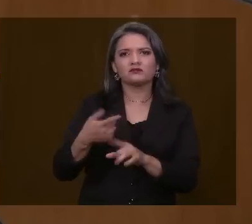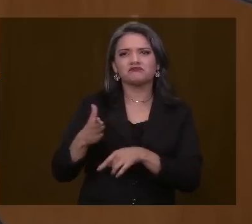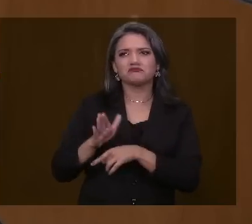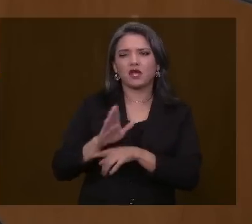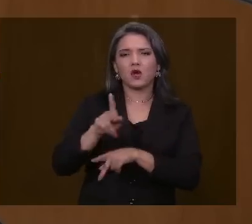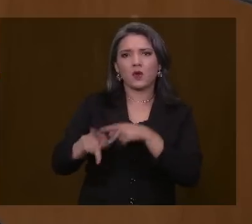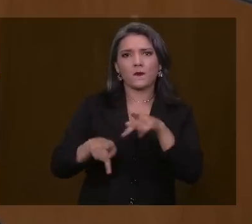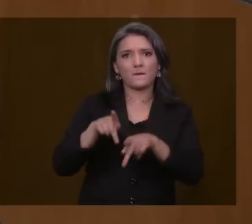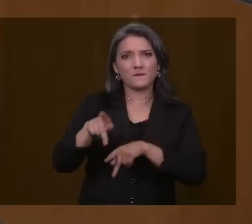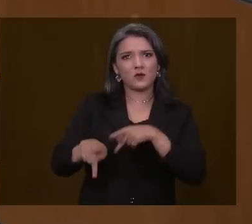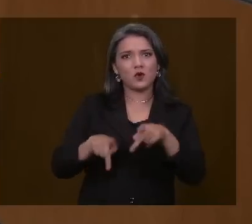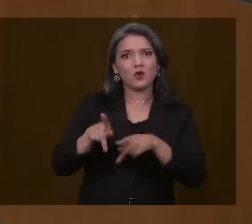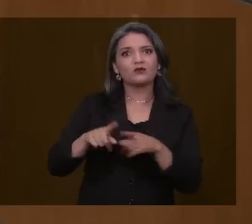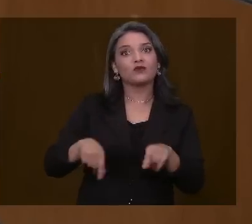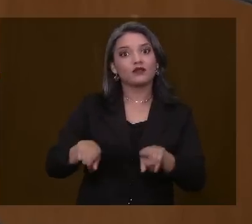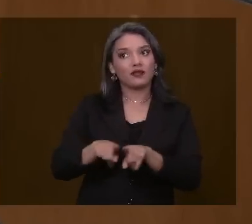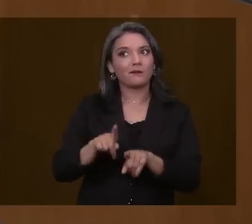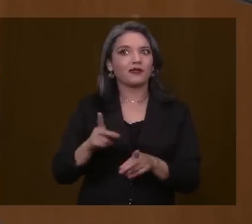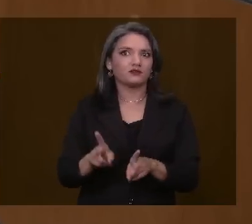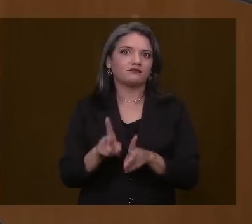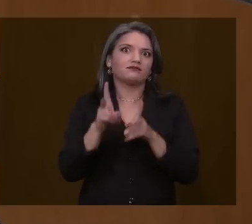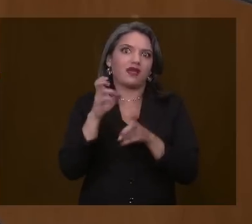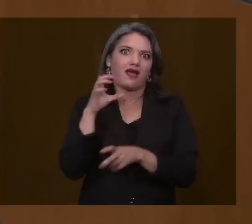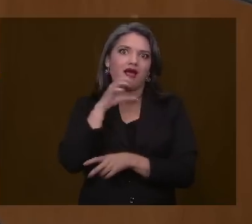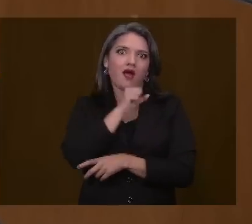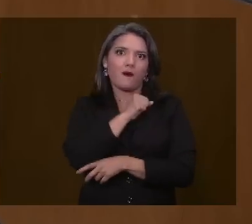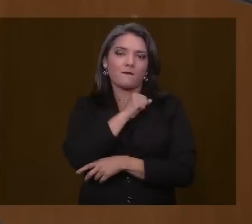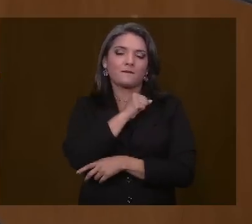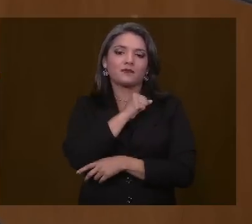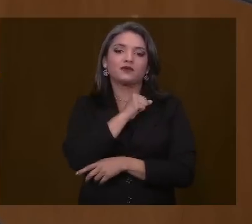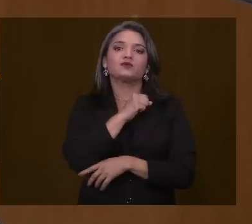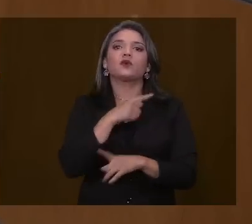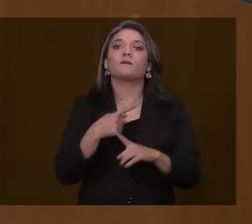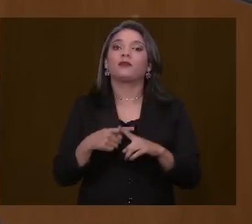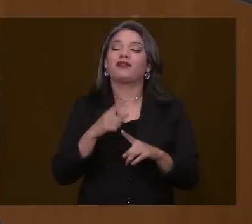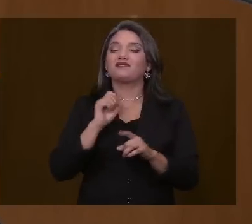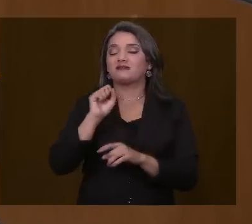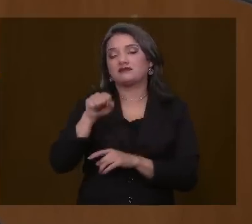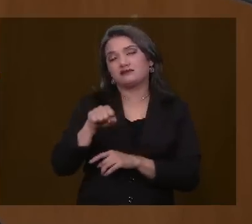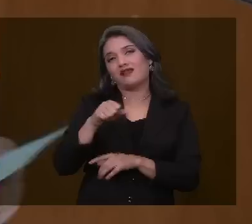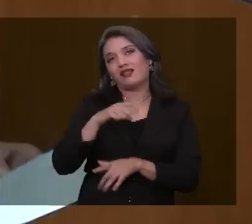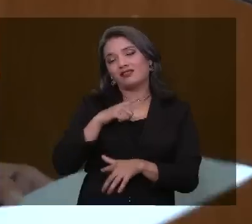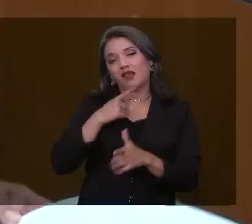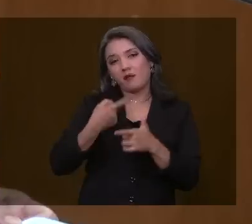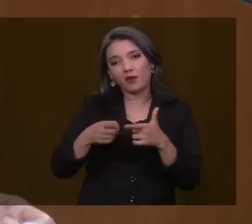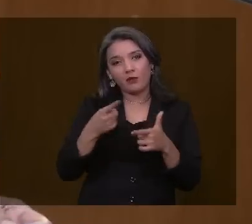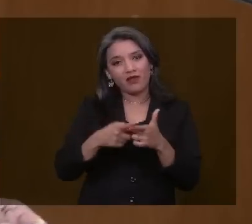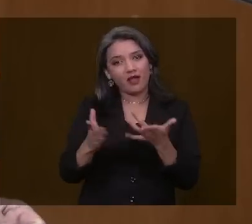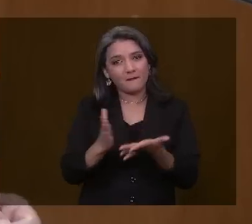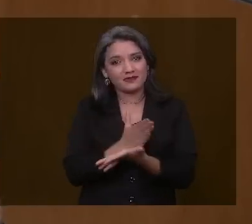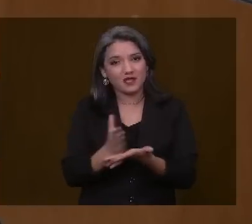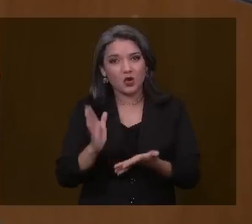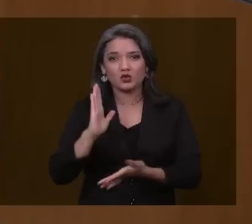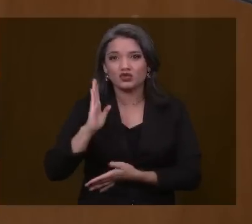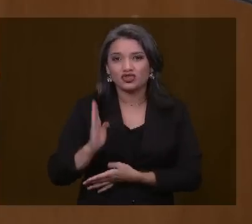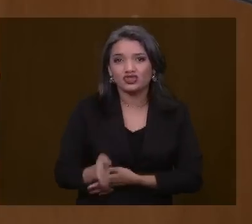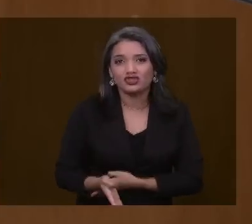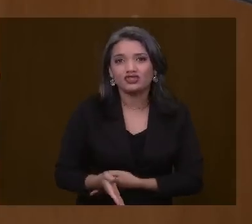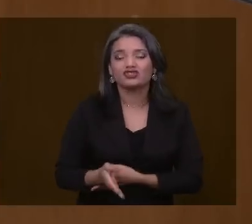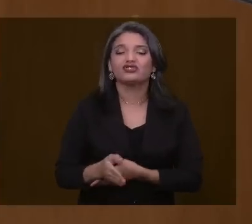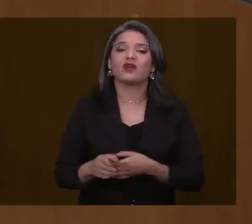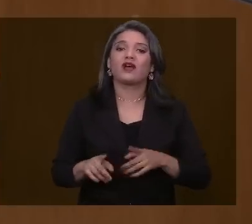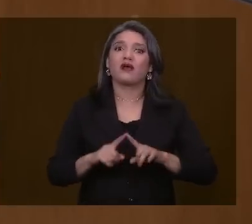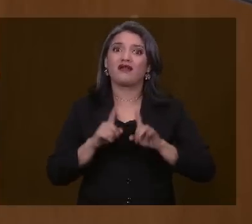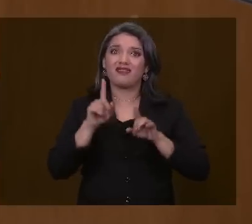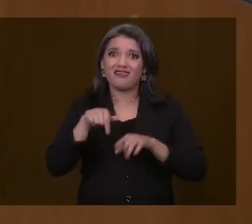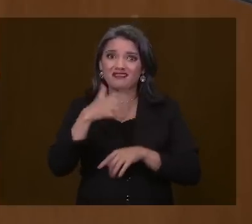sentir também muito rapidamente. Claro, subsistem problemas na área e são verdadeiramente